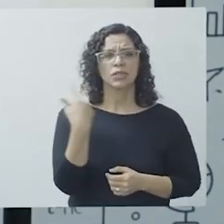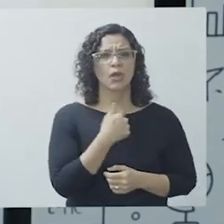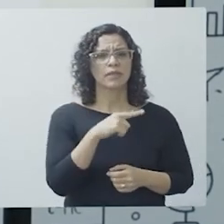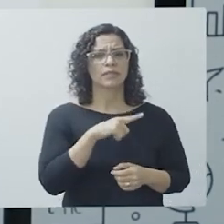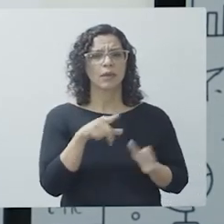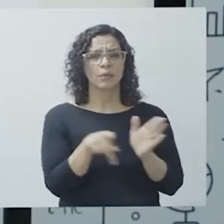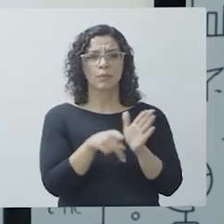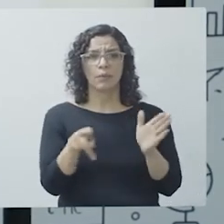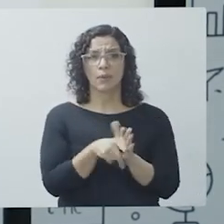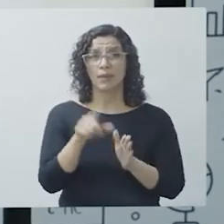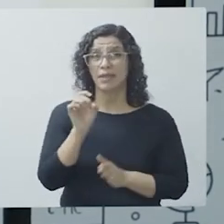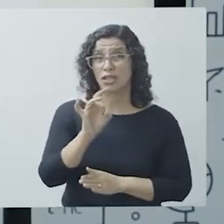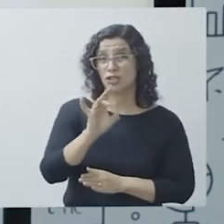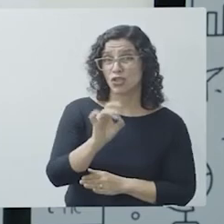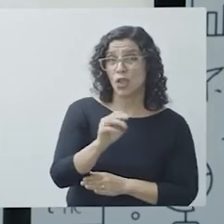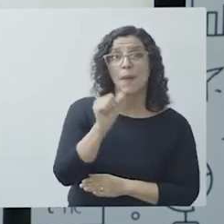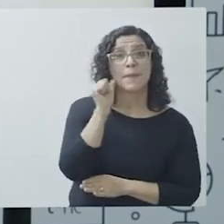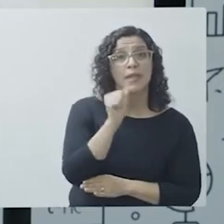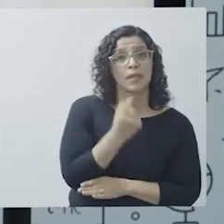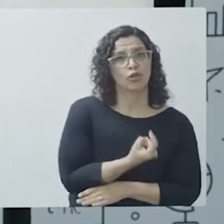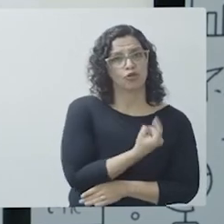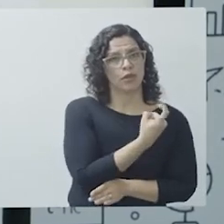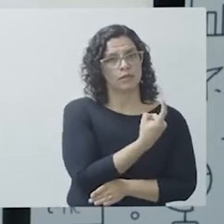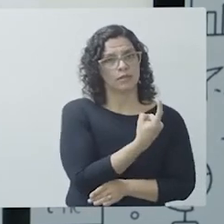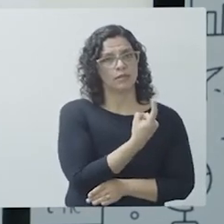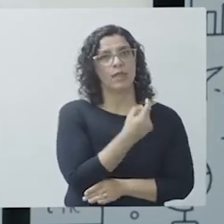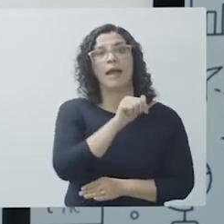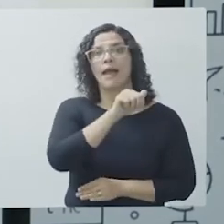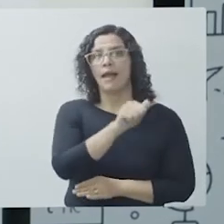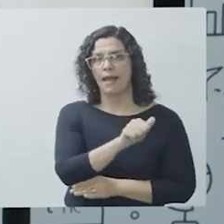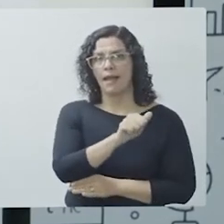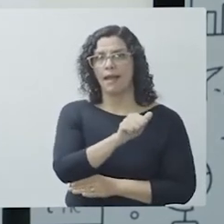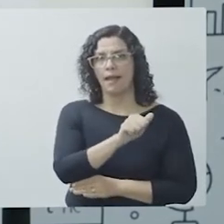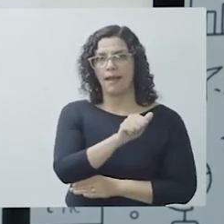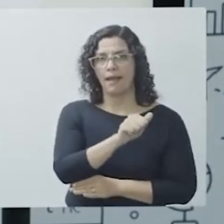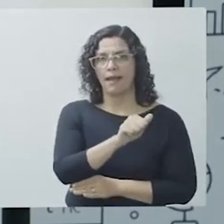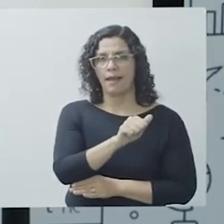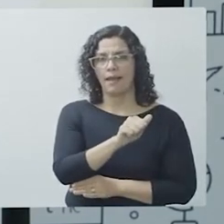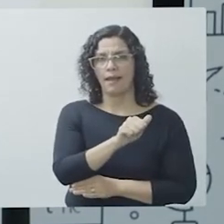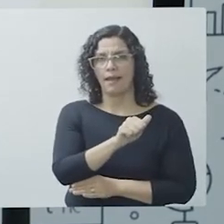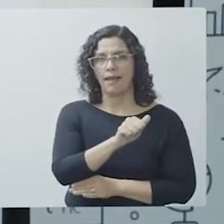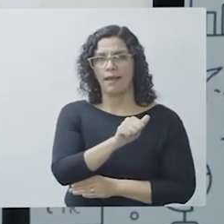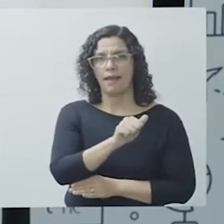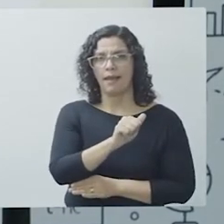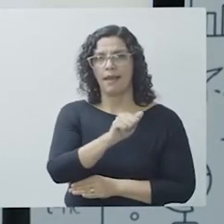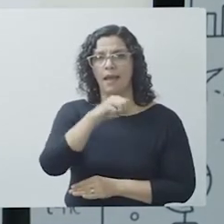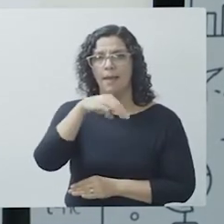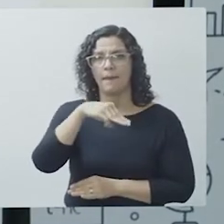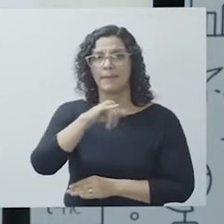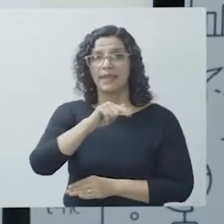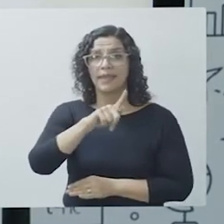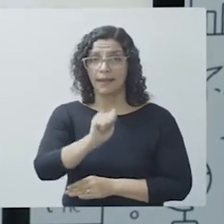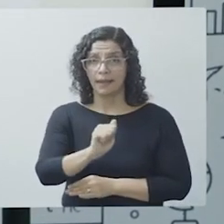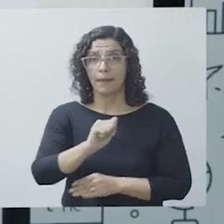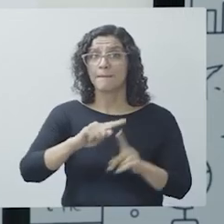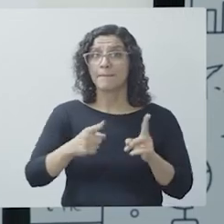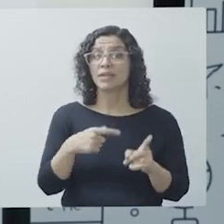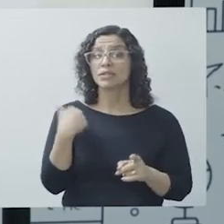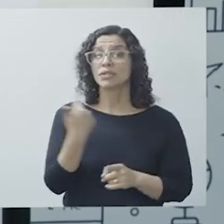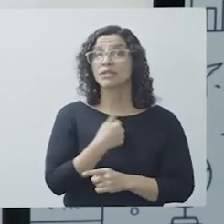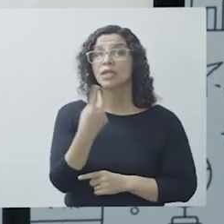Se nós tivéssemos na imagem apenas a menina, falaríamos a